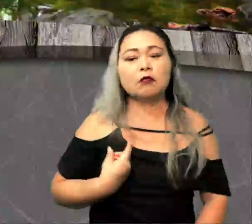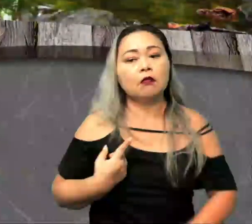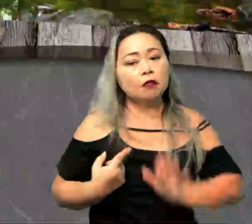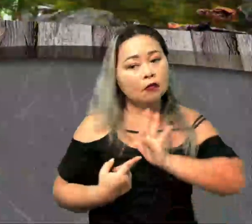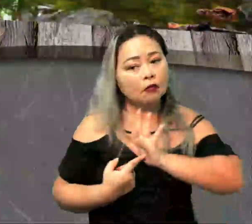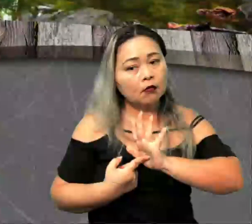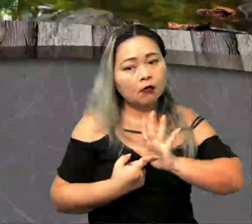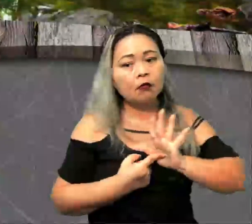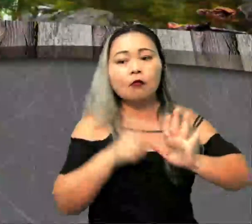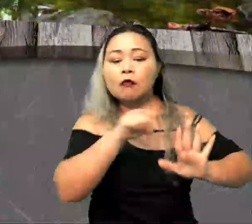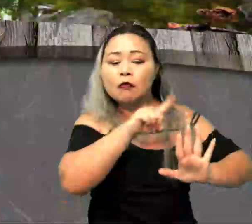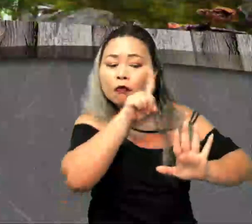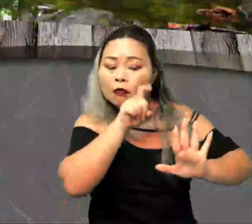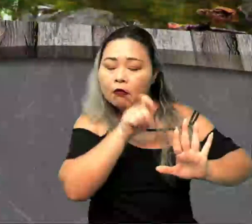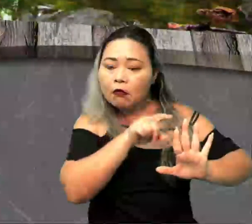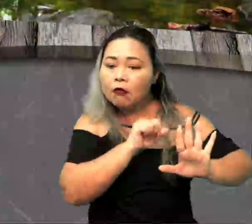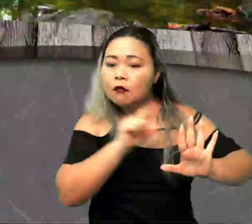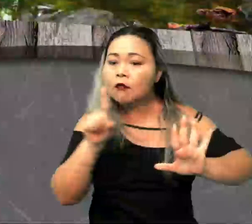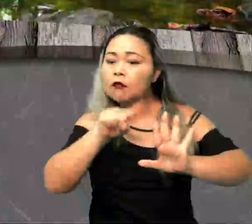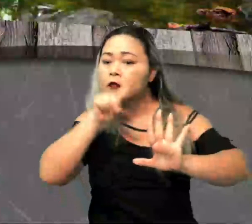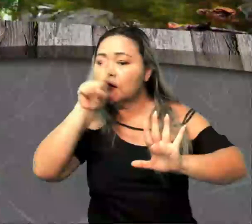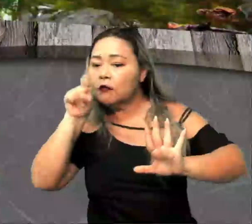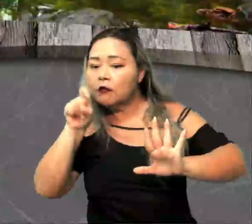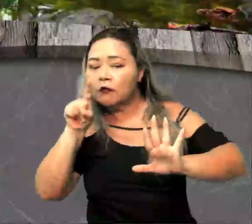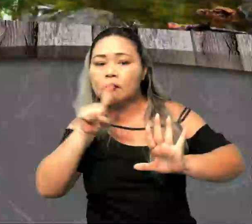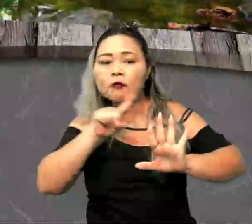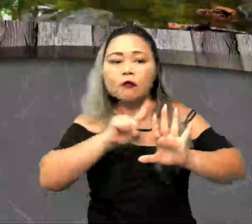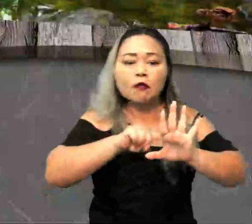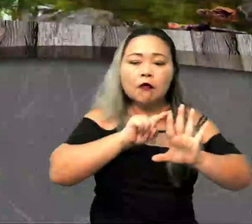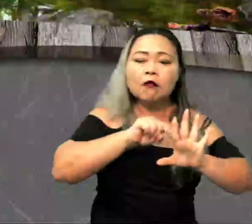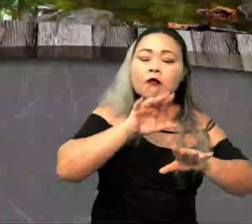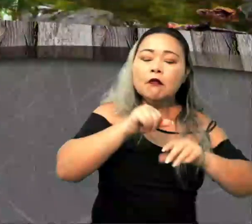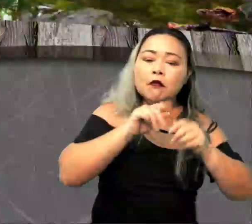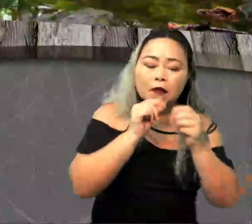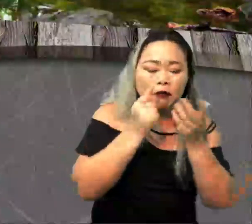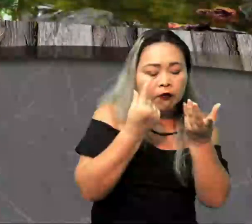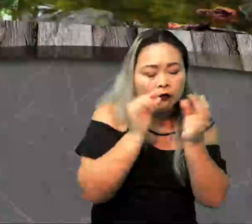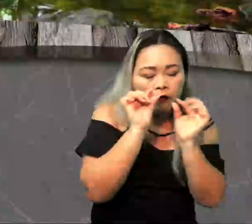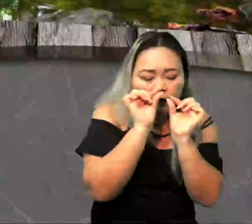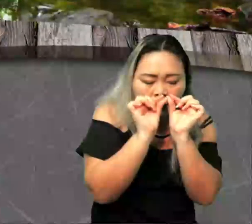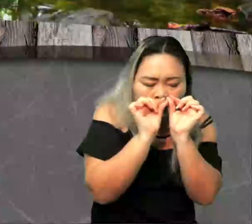hipótese autotrófica e a hipótese heterotrófica, ou seja, eram organismos